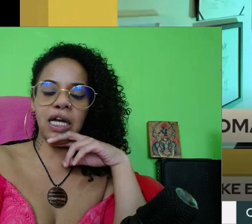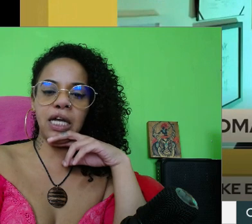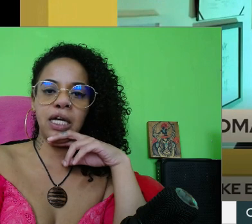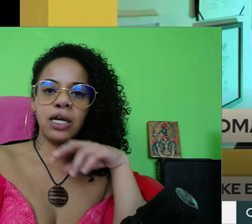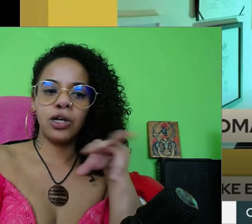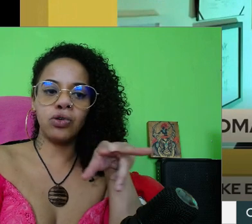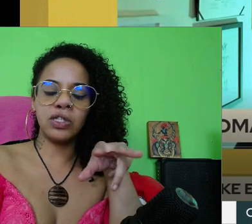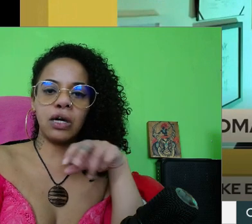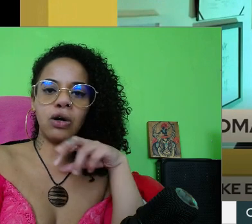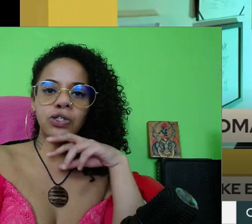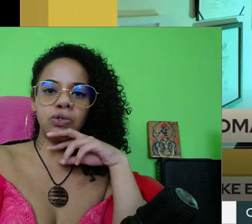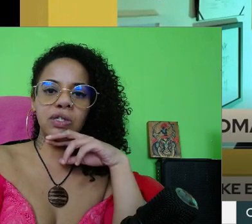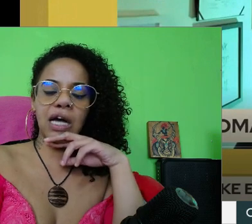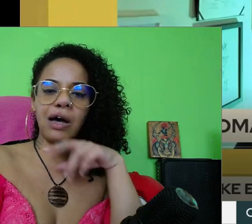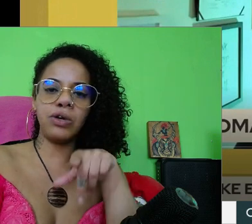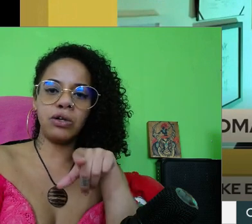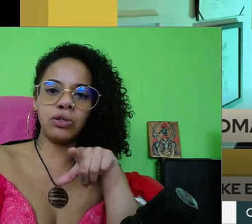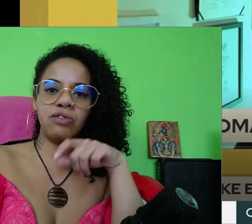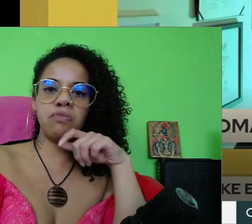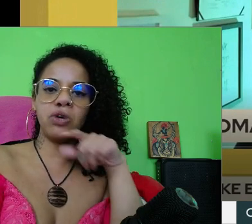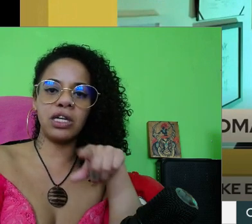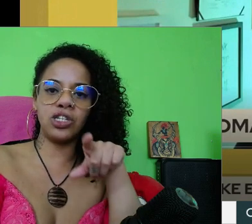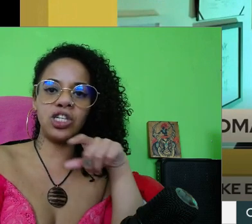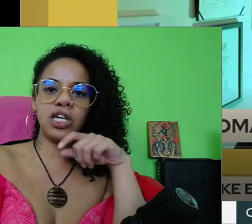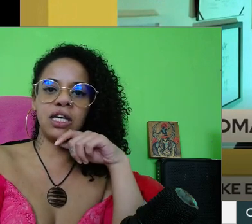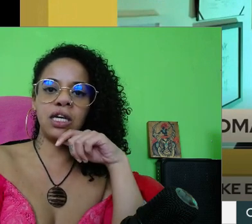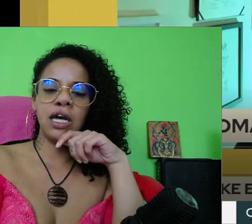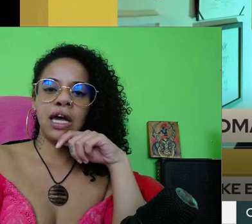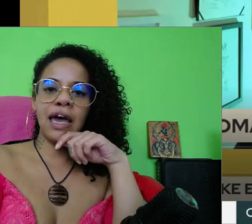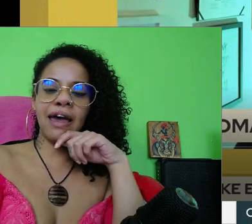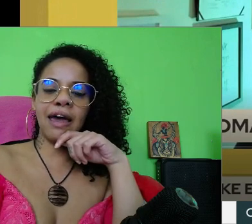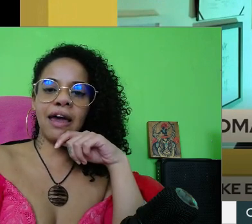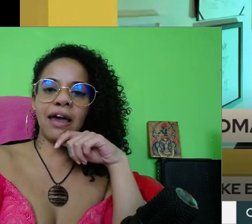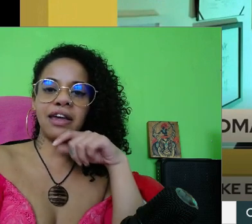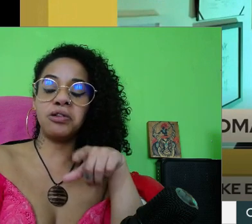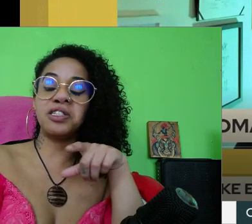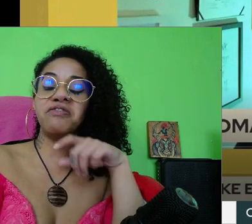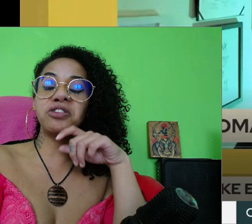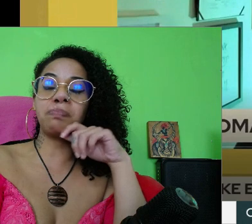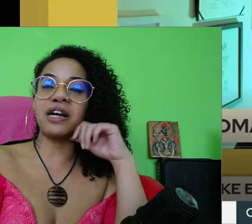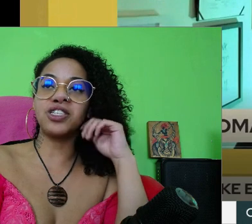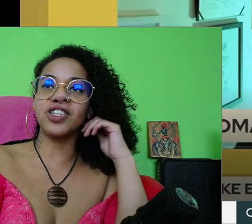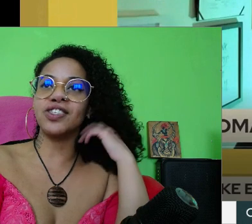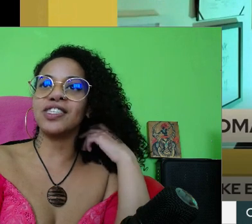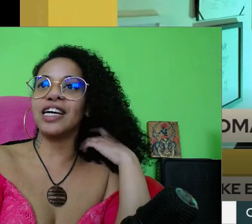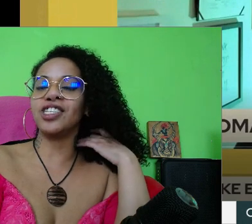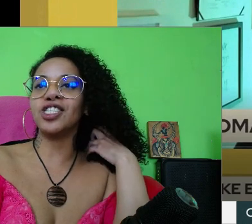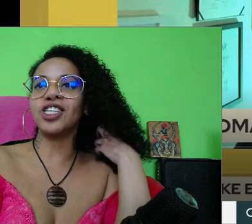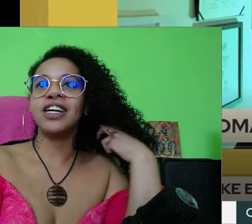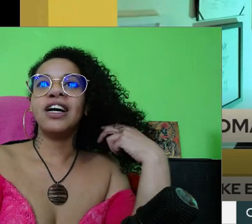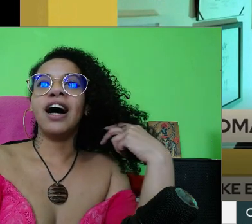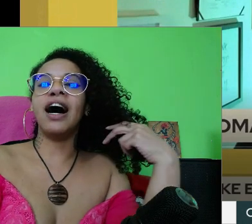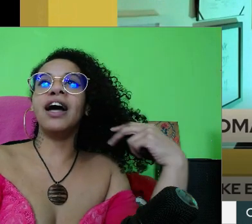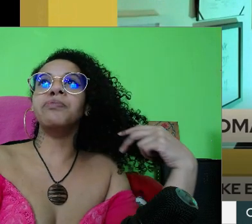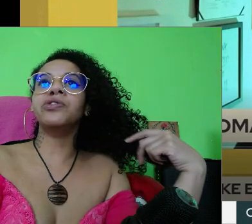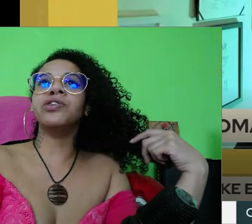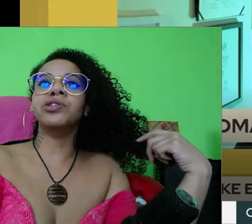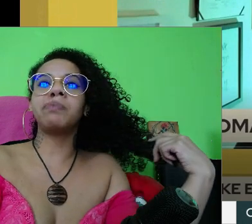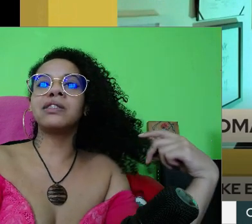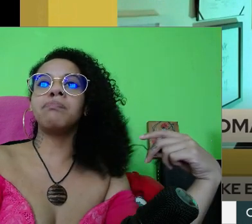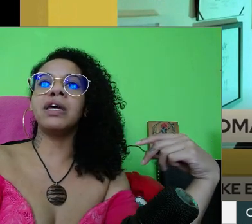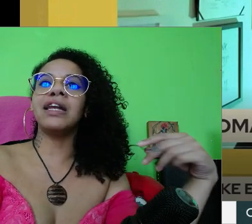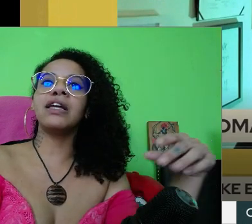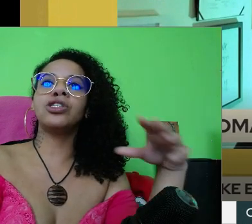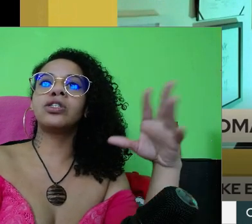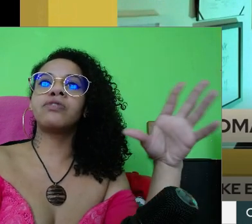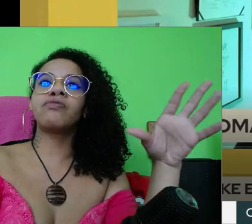as perna aberta né nos negócios dos carros inclusive muita gente aí inclusive os partidos né gente ai meu